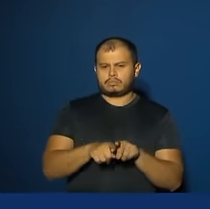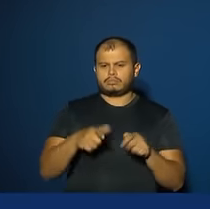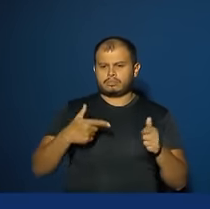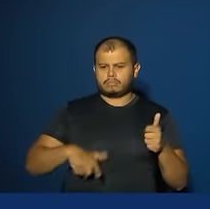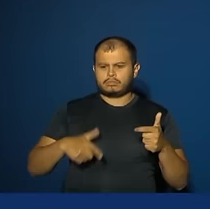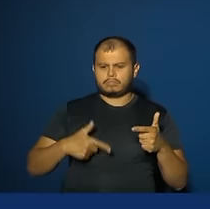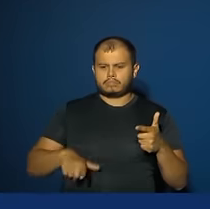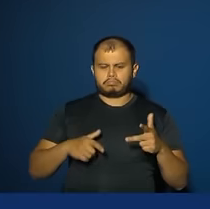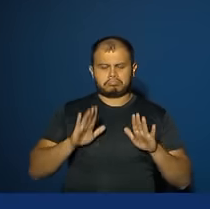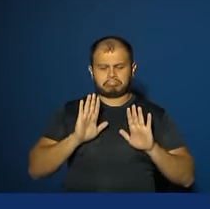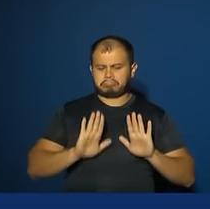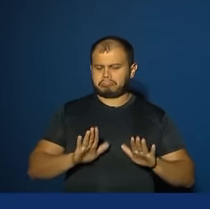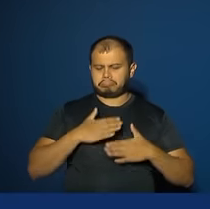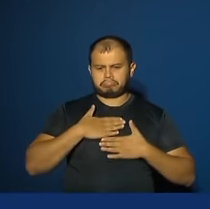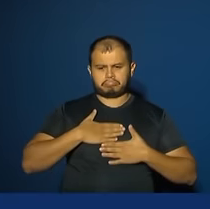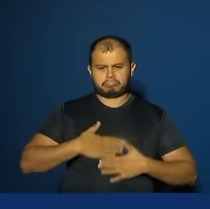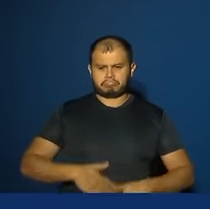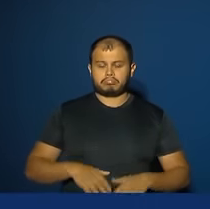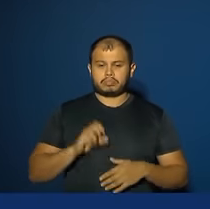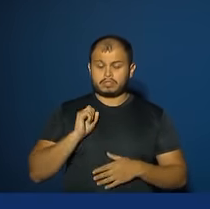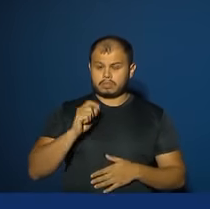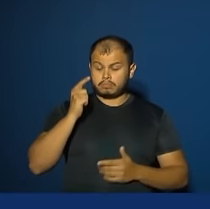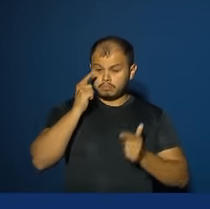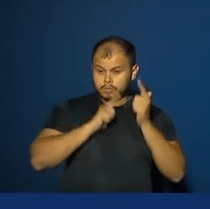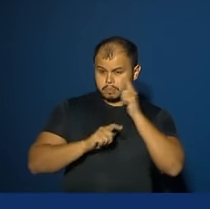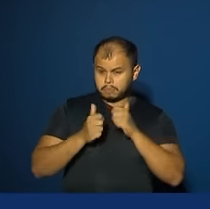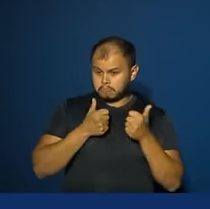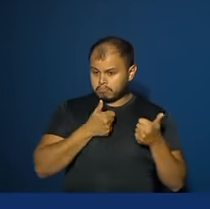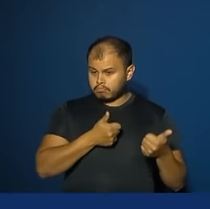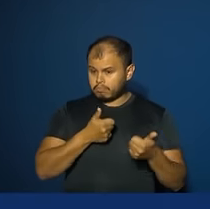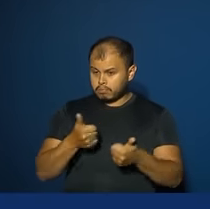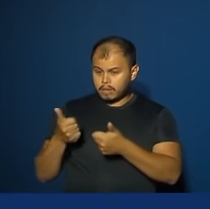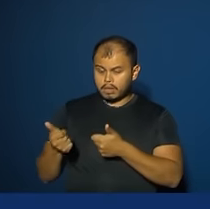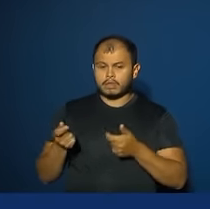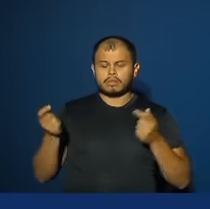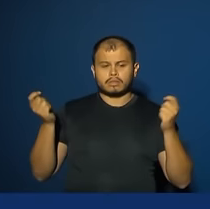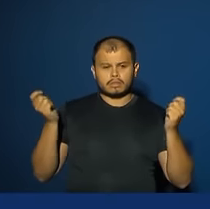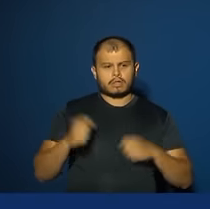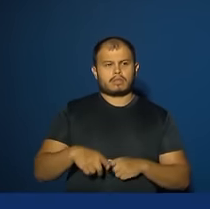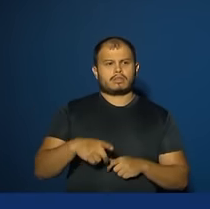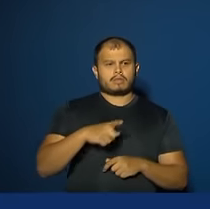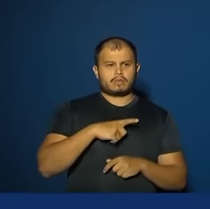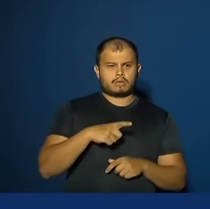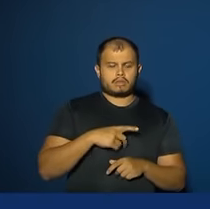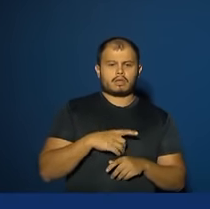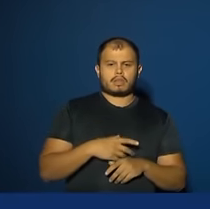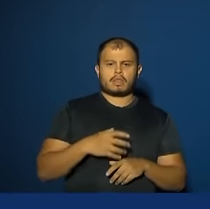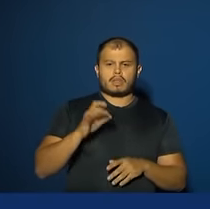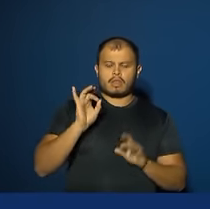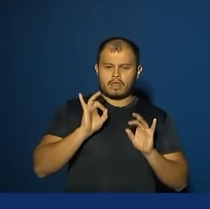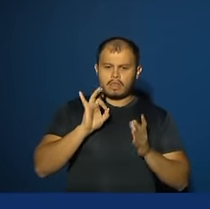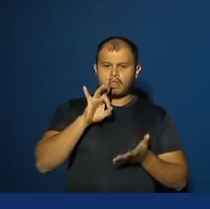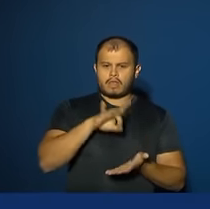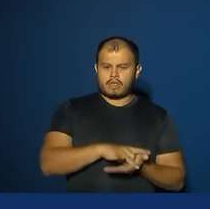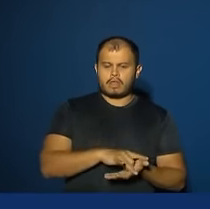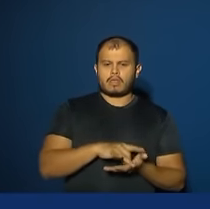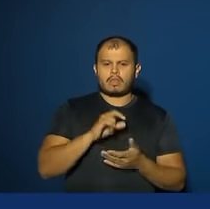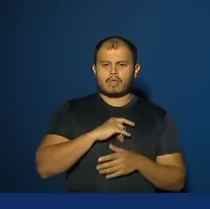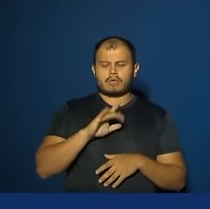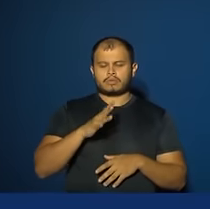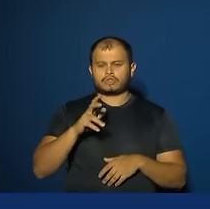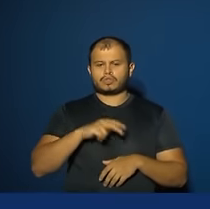e tranquilo. E, dando tudo certo, você vai para o neutro, né, real com juro, com a inflação em torno de 2,